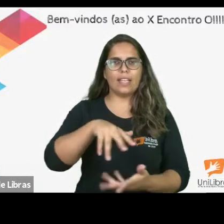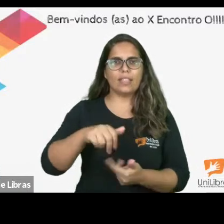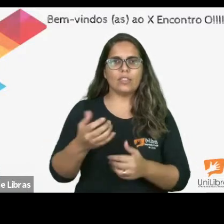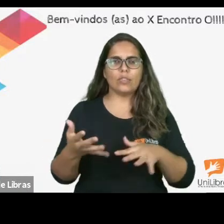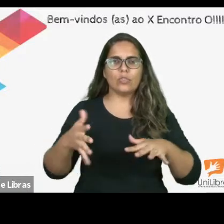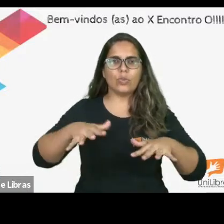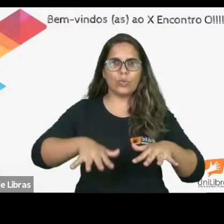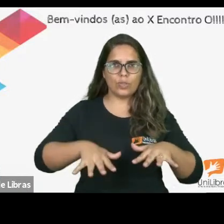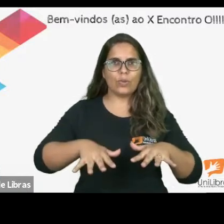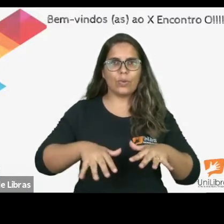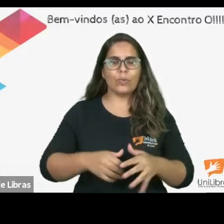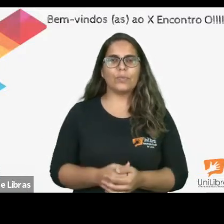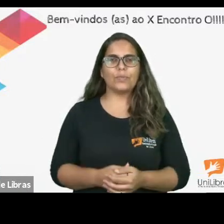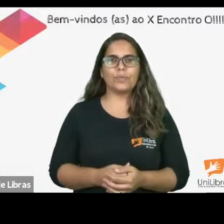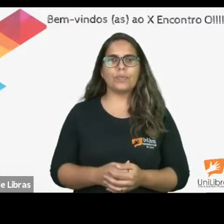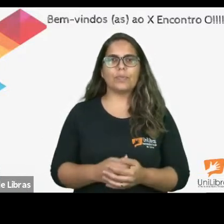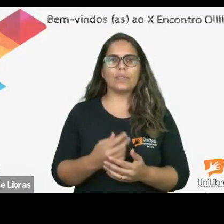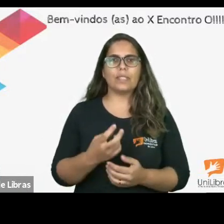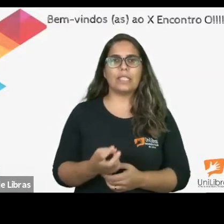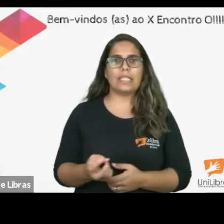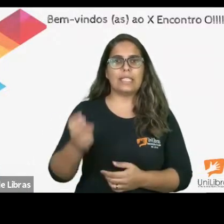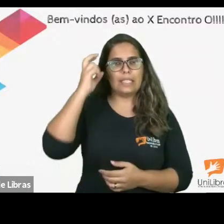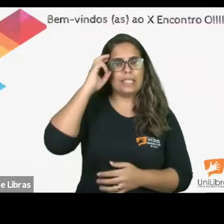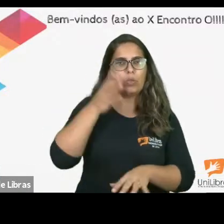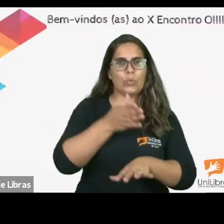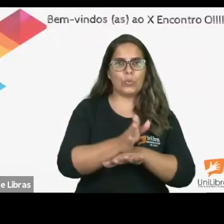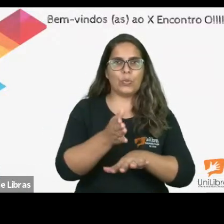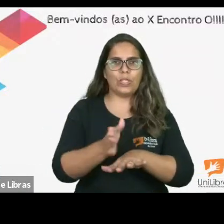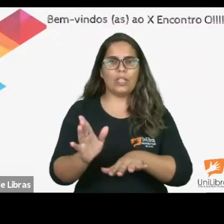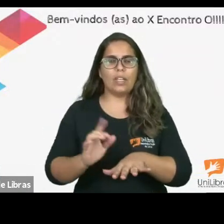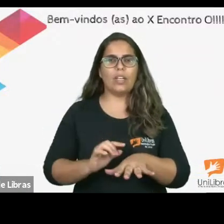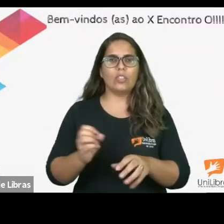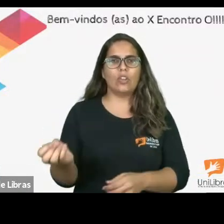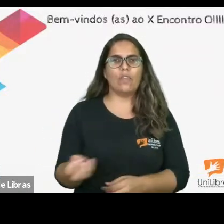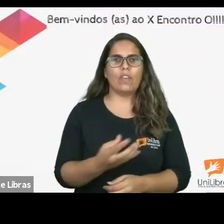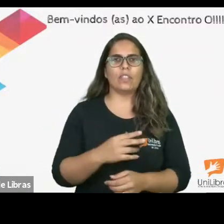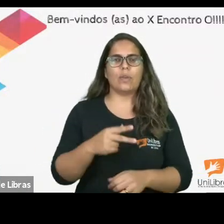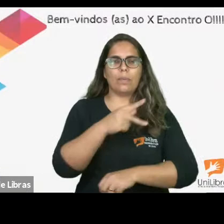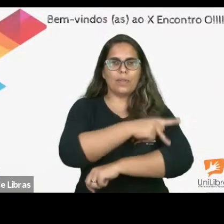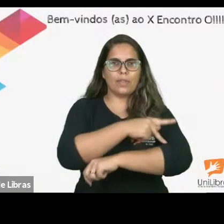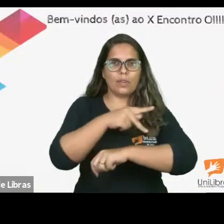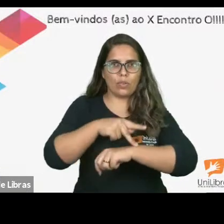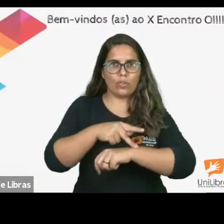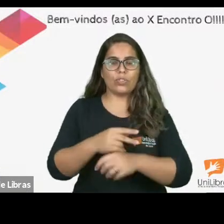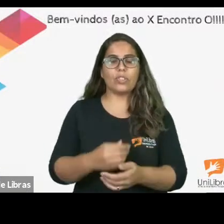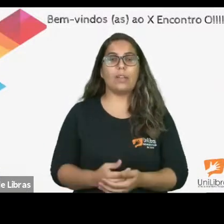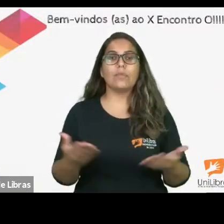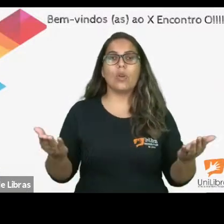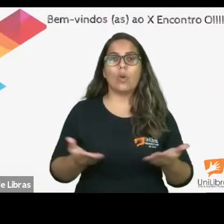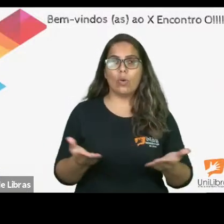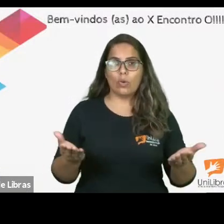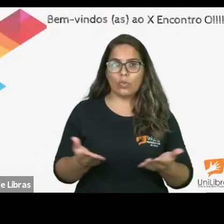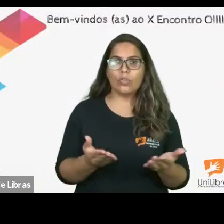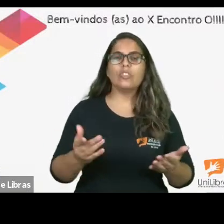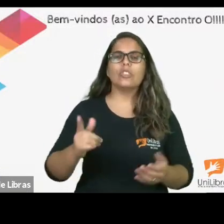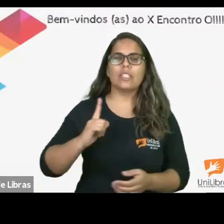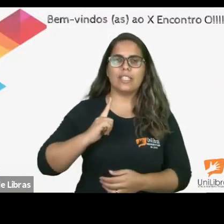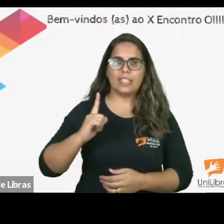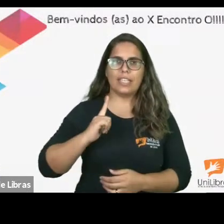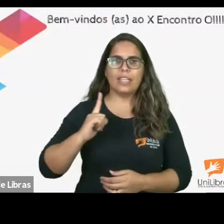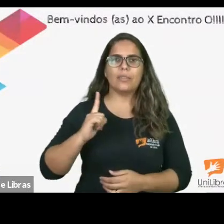Inclusão, Interculturalidade e Inovação Pedagógica. Hoje, especialmente, nós temos